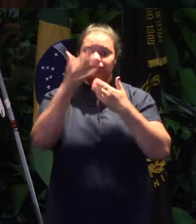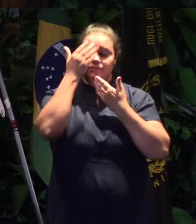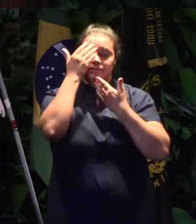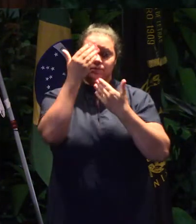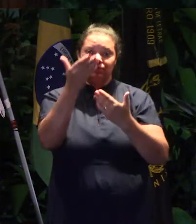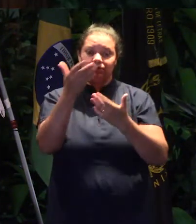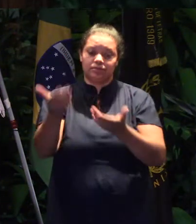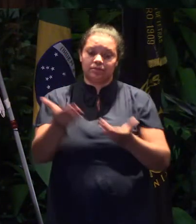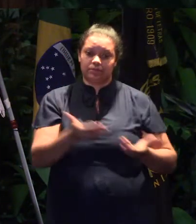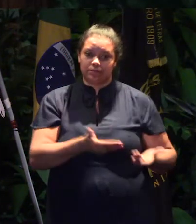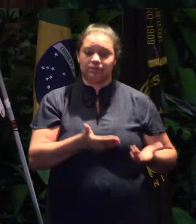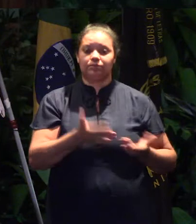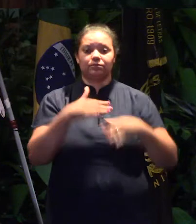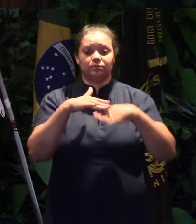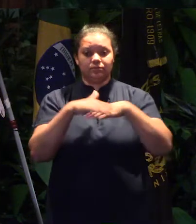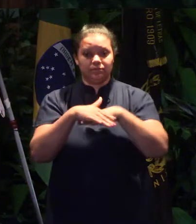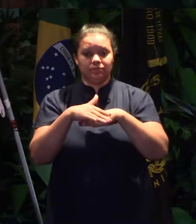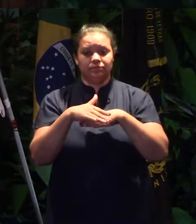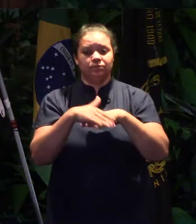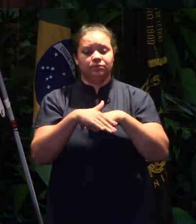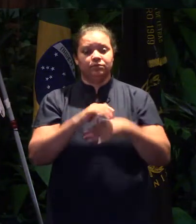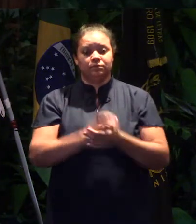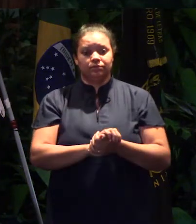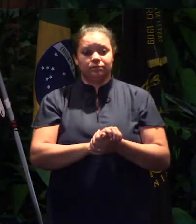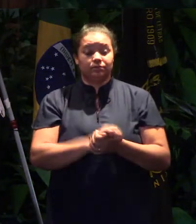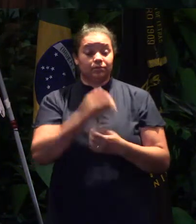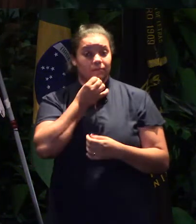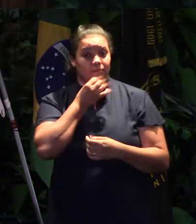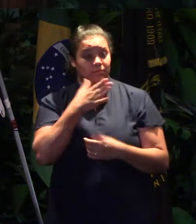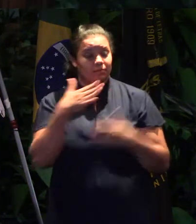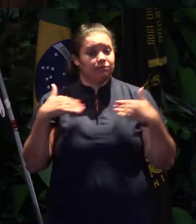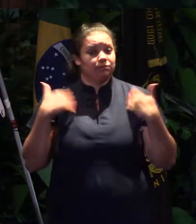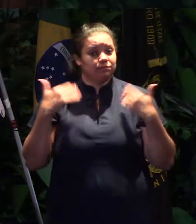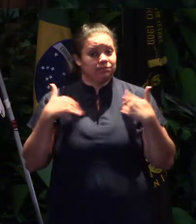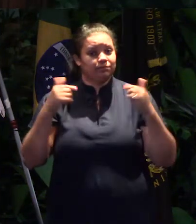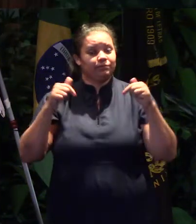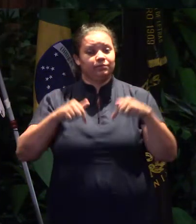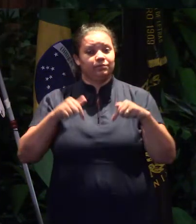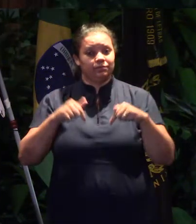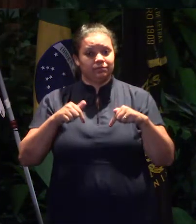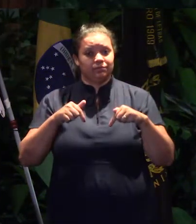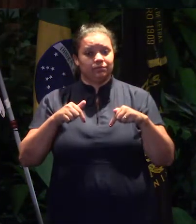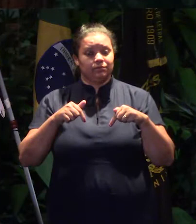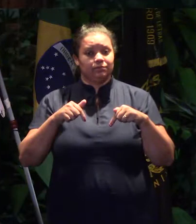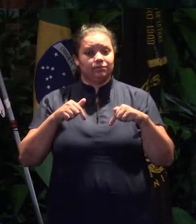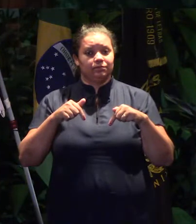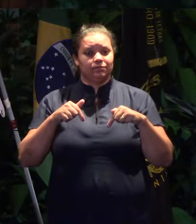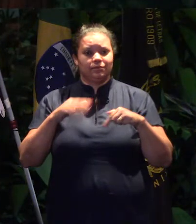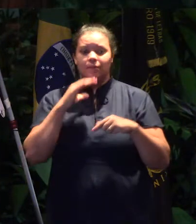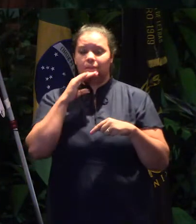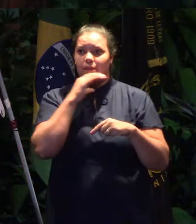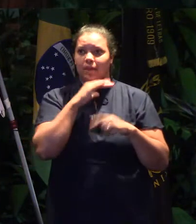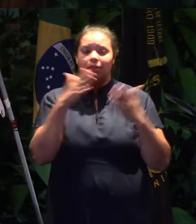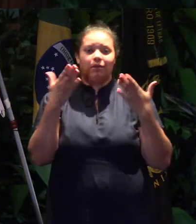Obrigada por nos acolher aqui esta noite. É uma honra e uma alegria estar aqui nesta noite quente de